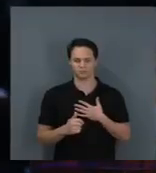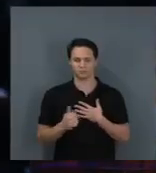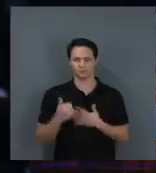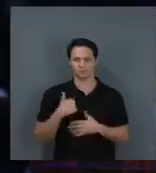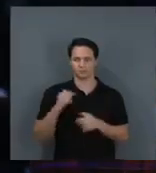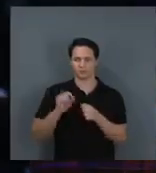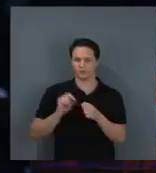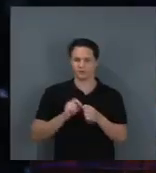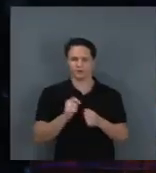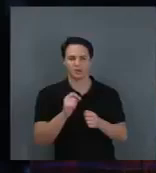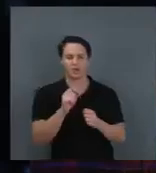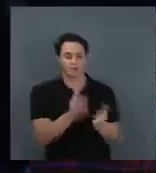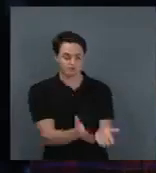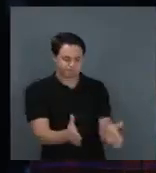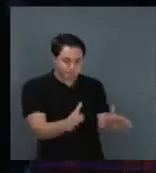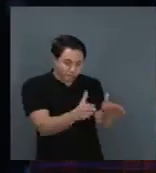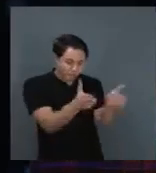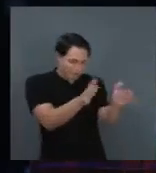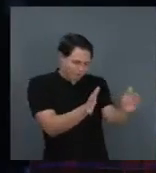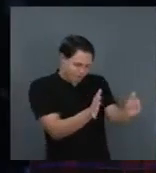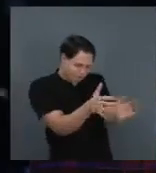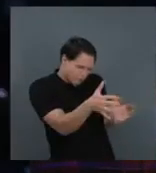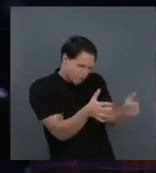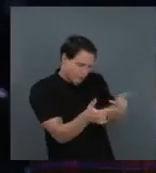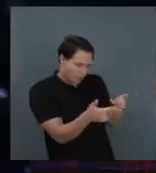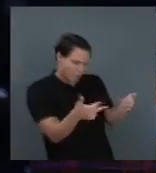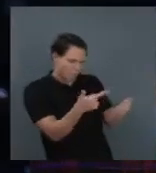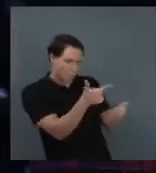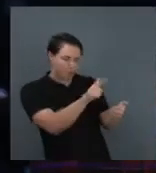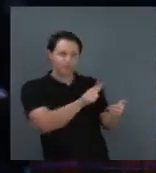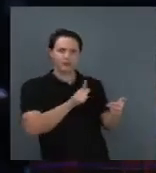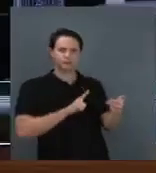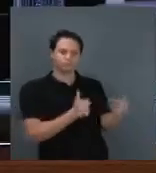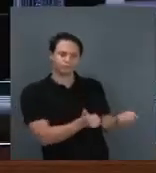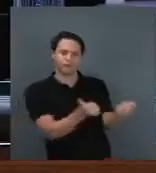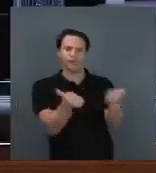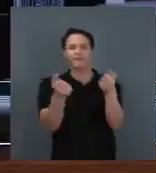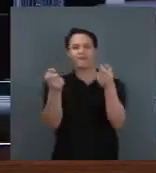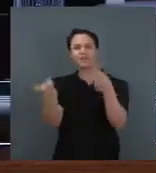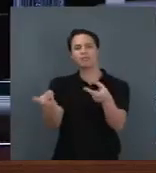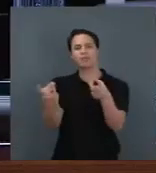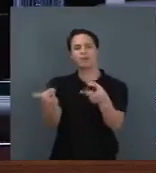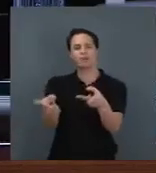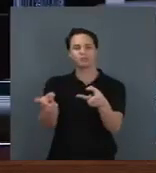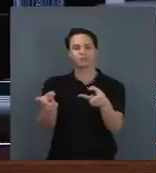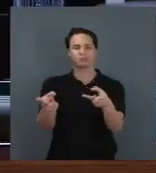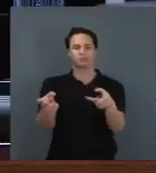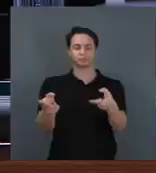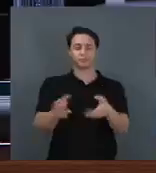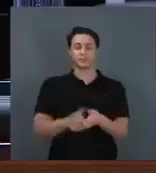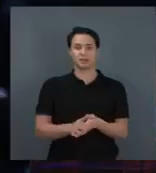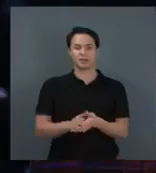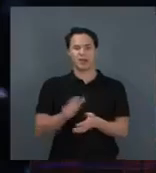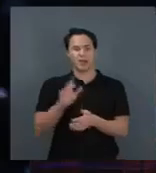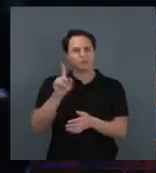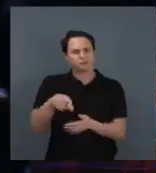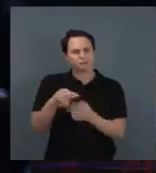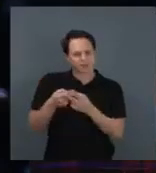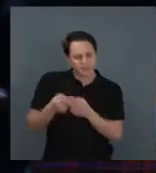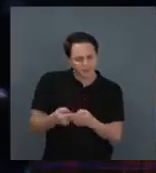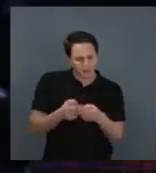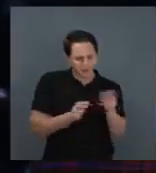depois vendia no mercado. E para mim foi fundamental aquilo. A arte da paciência, da